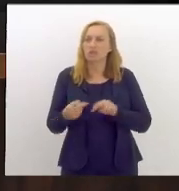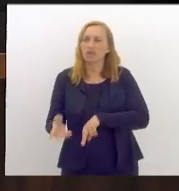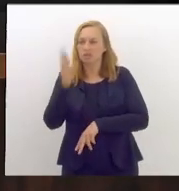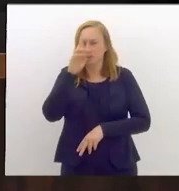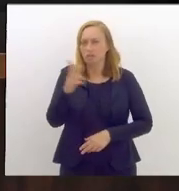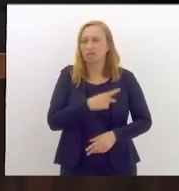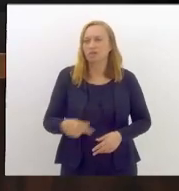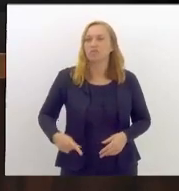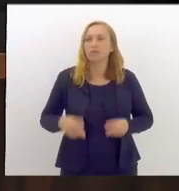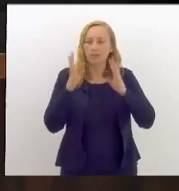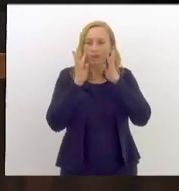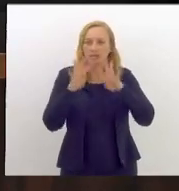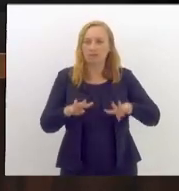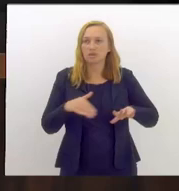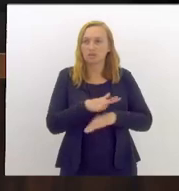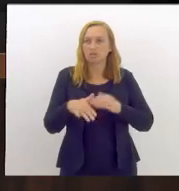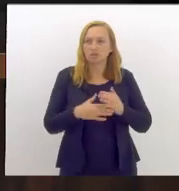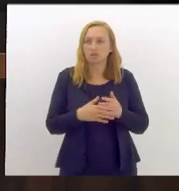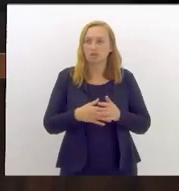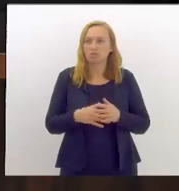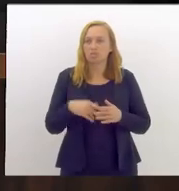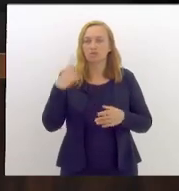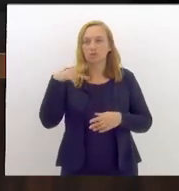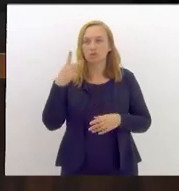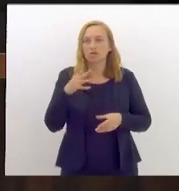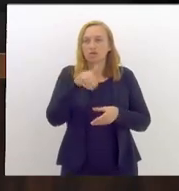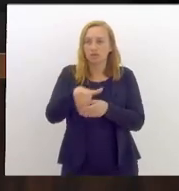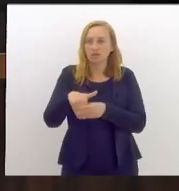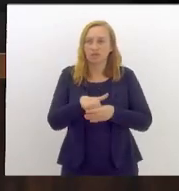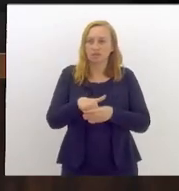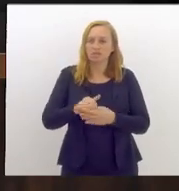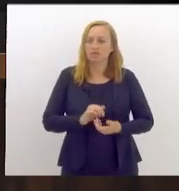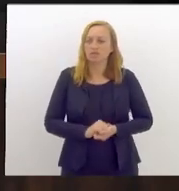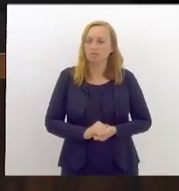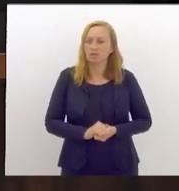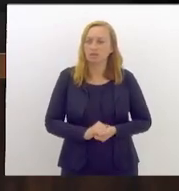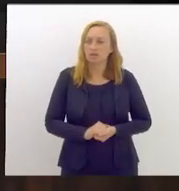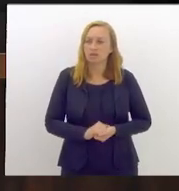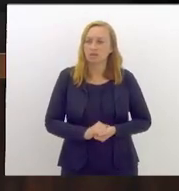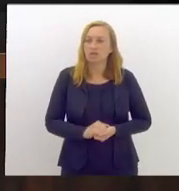Atenção senhores parlamentares estamos em procedimento de votação